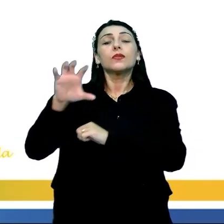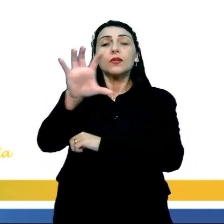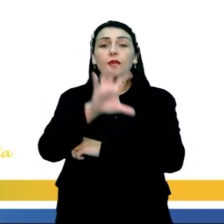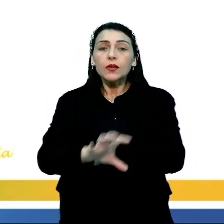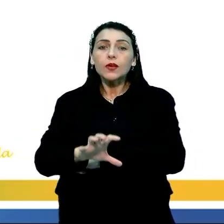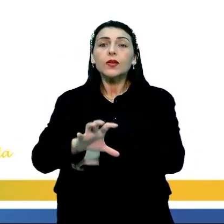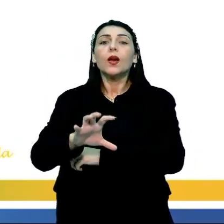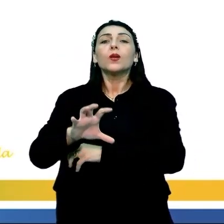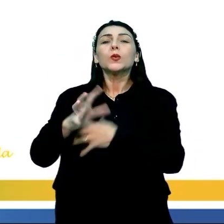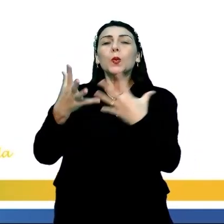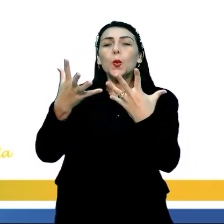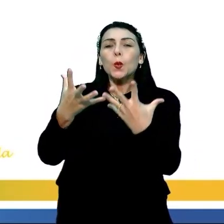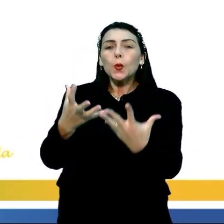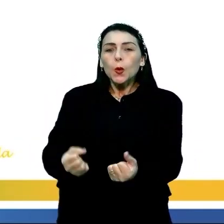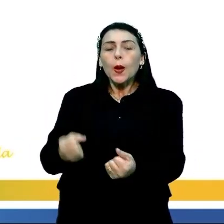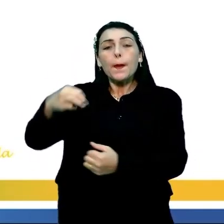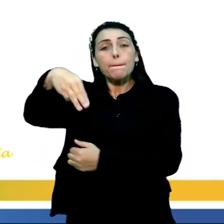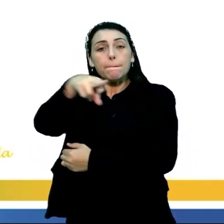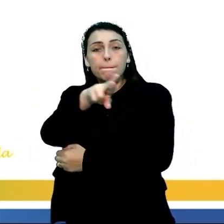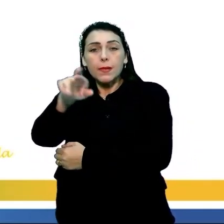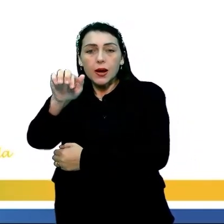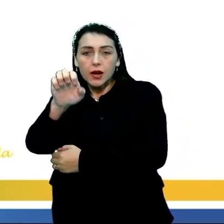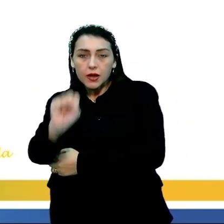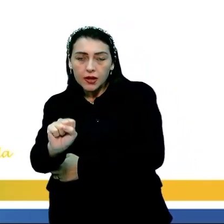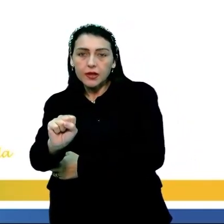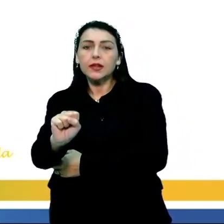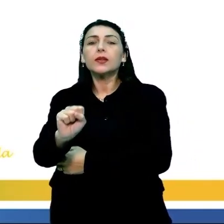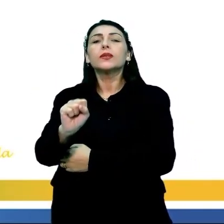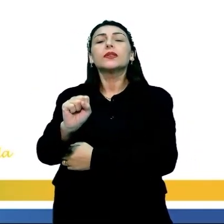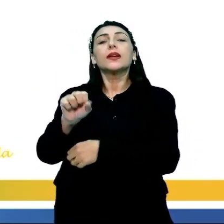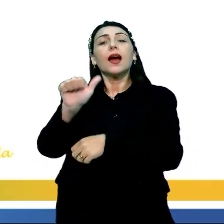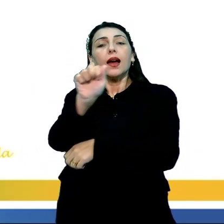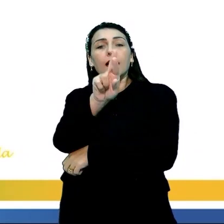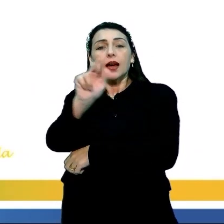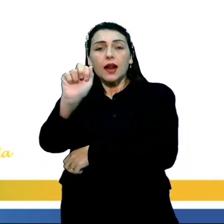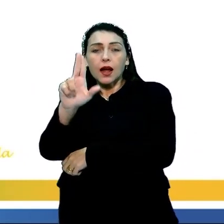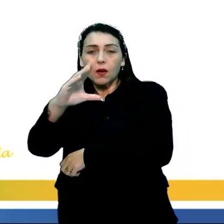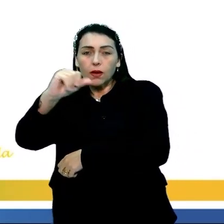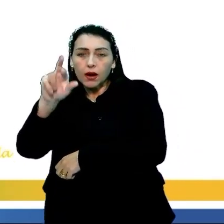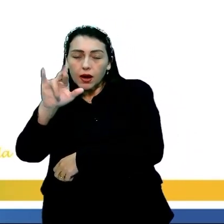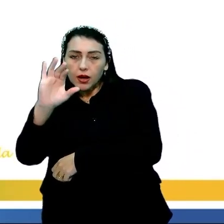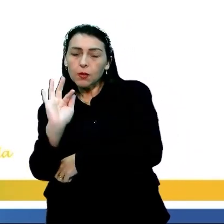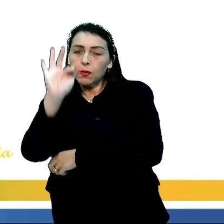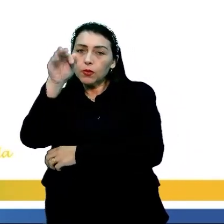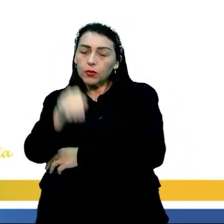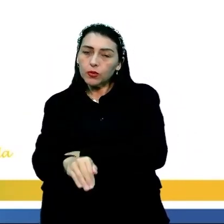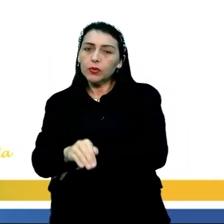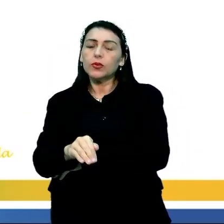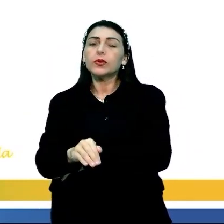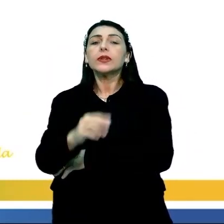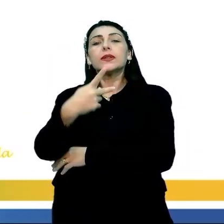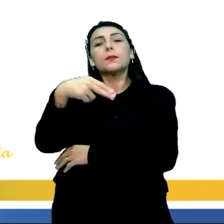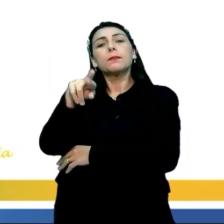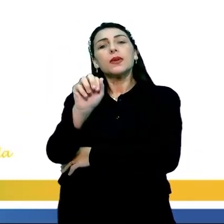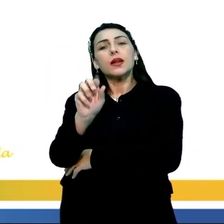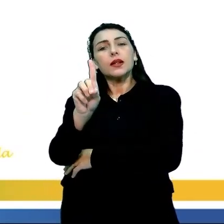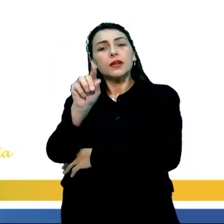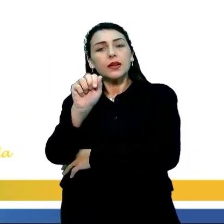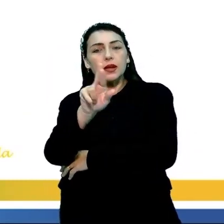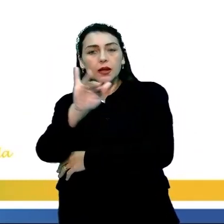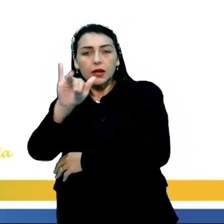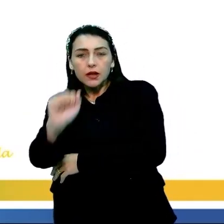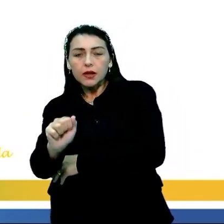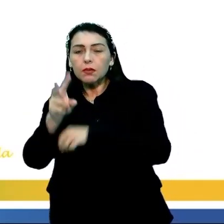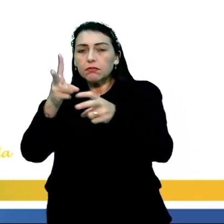Cerrado, domínio dos marés de morro, domínio das araucárias e, por último, o domínio das pradarias. Vocês